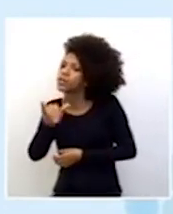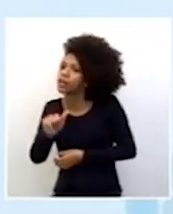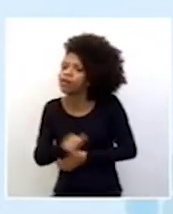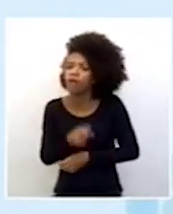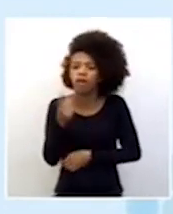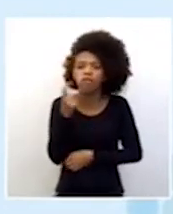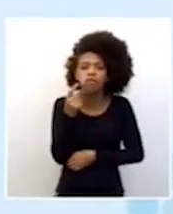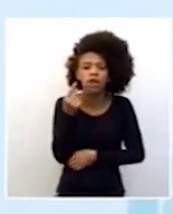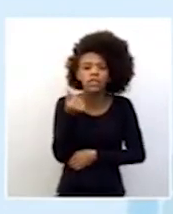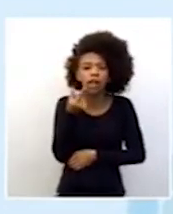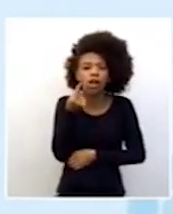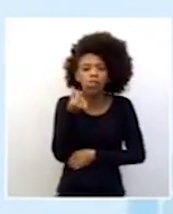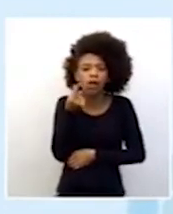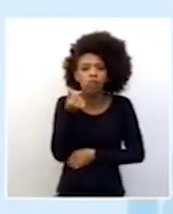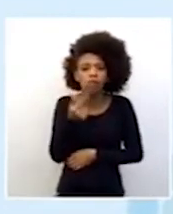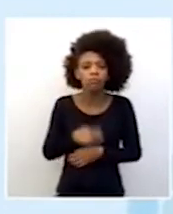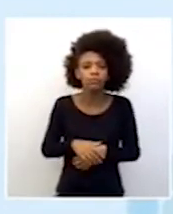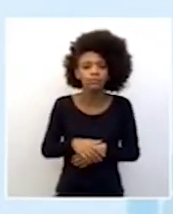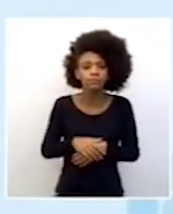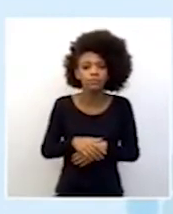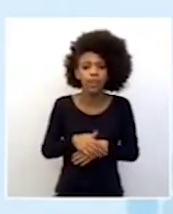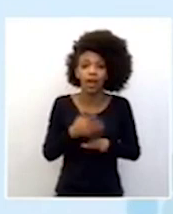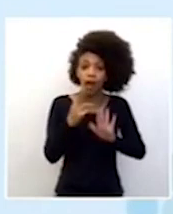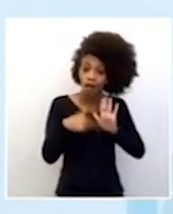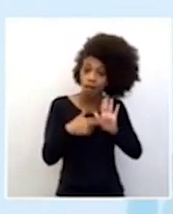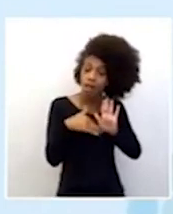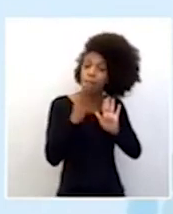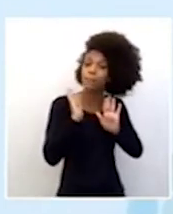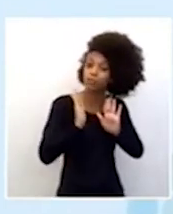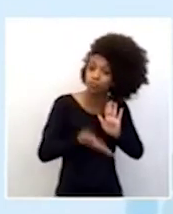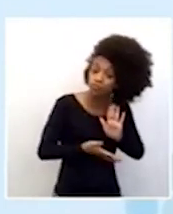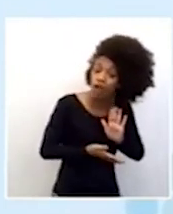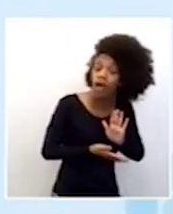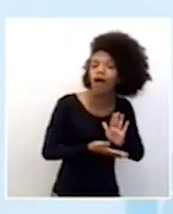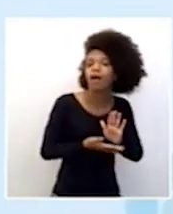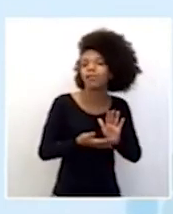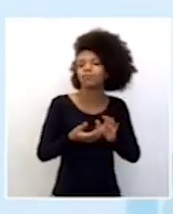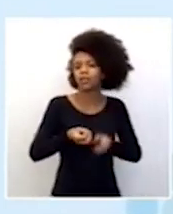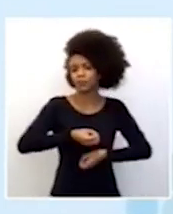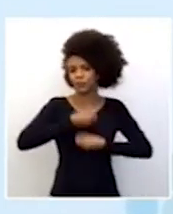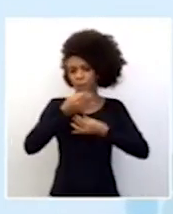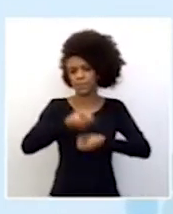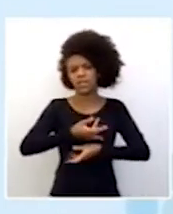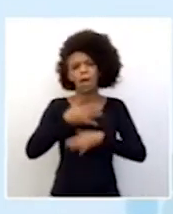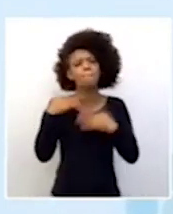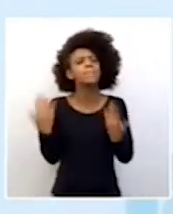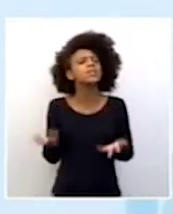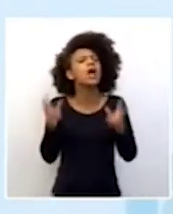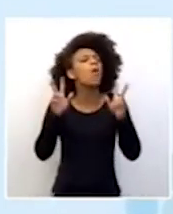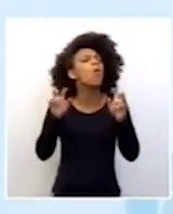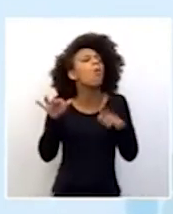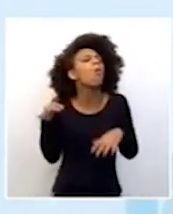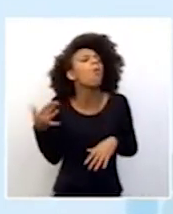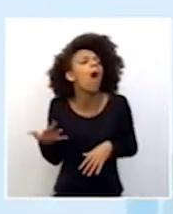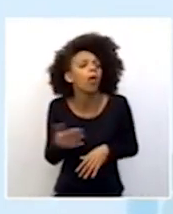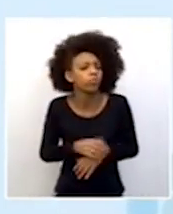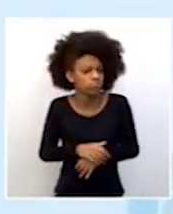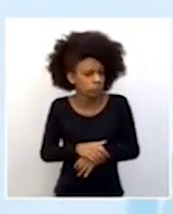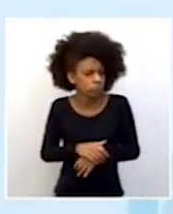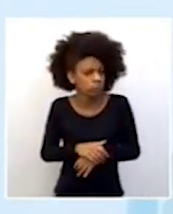de Estalo? Acabamos de ler essa crônica, esse trecho, né, esse fragmento. Qual é o tema do que nós acabamos de ler, desse